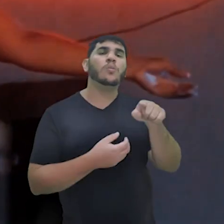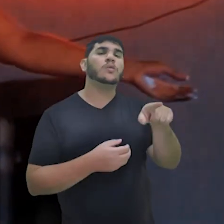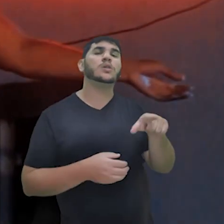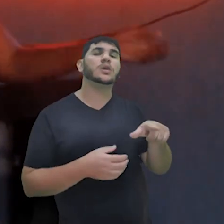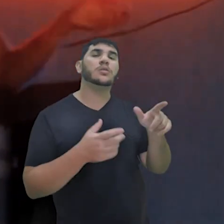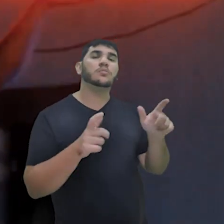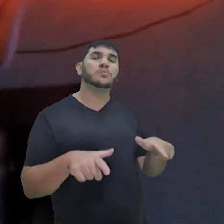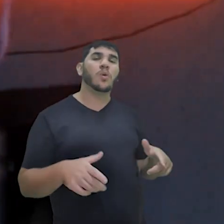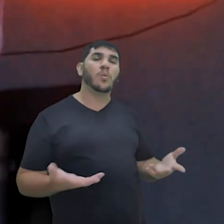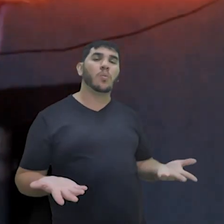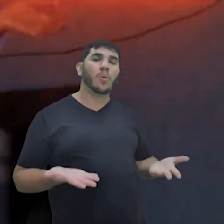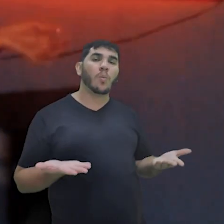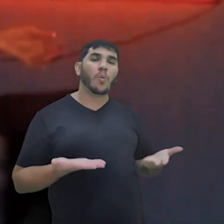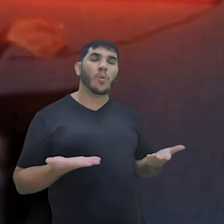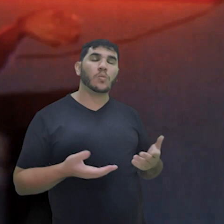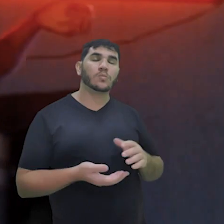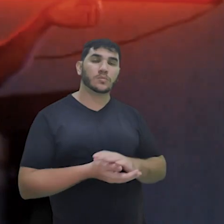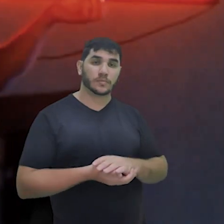está?